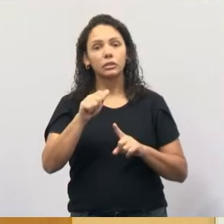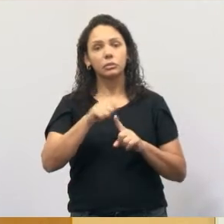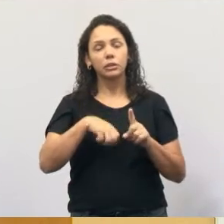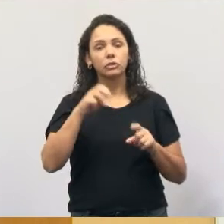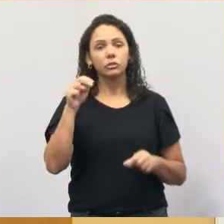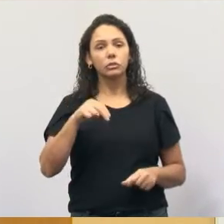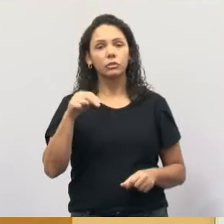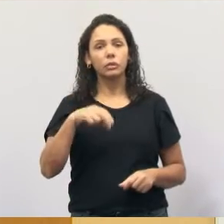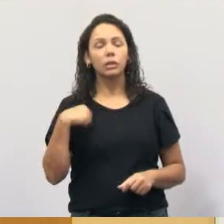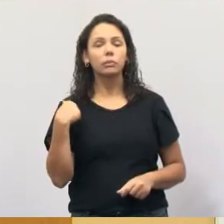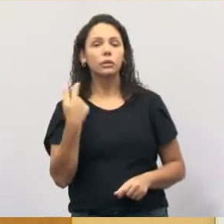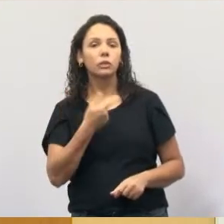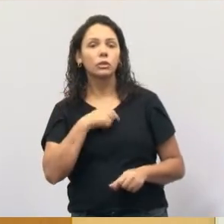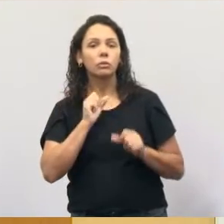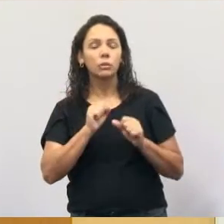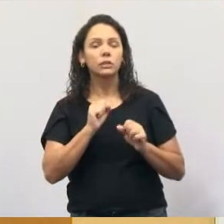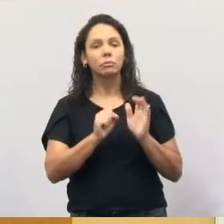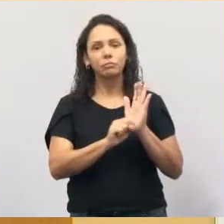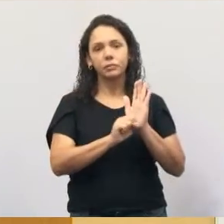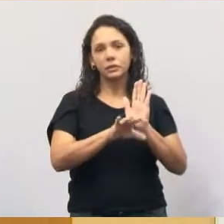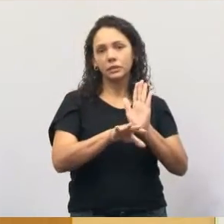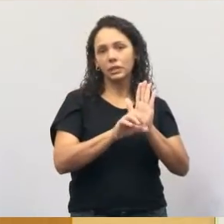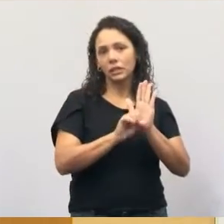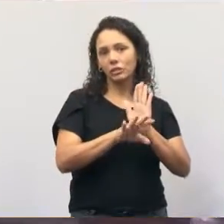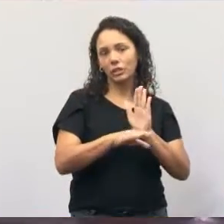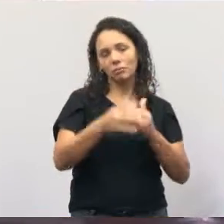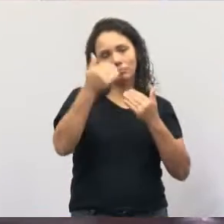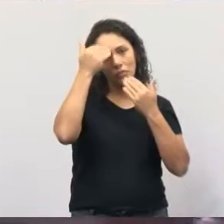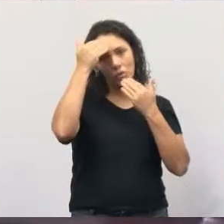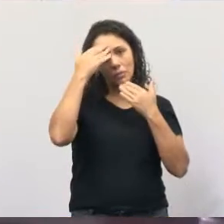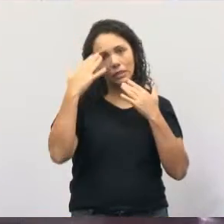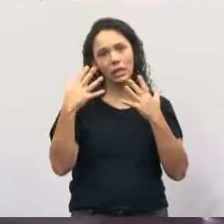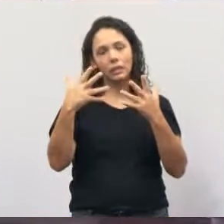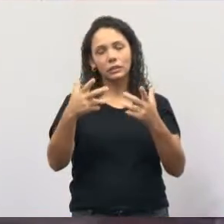obrigada a todos e viva a arte e viva a cultura.